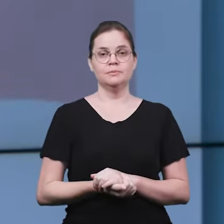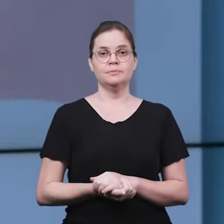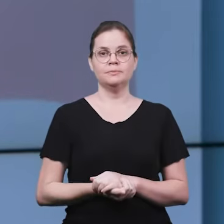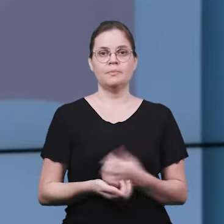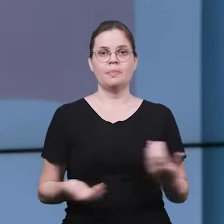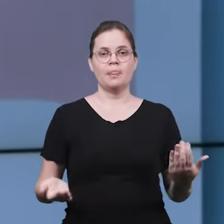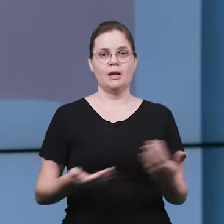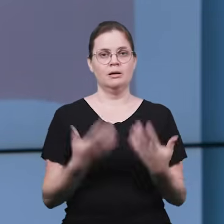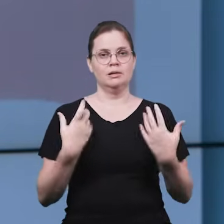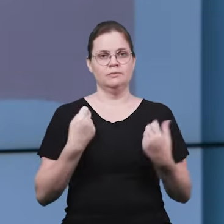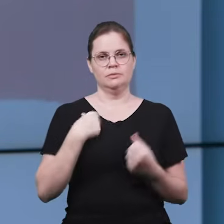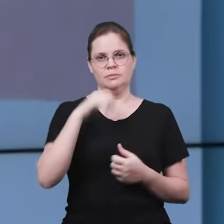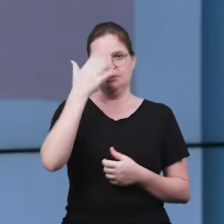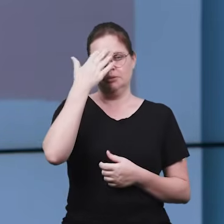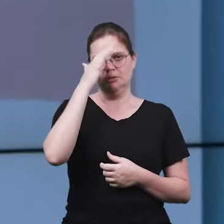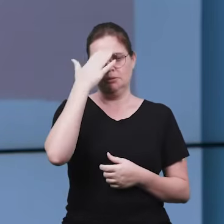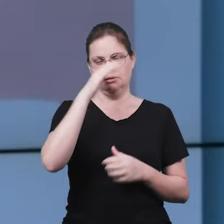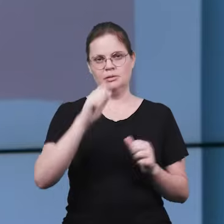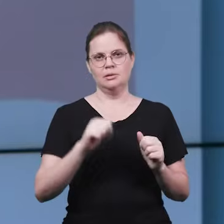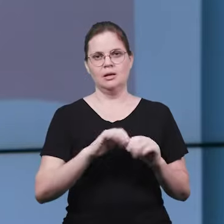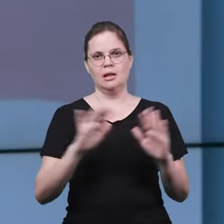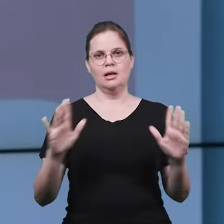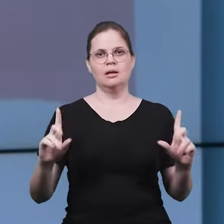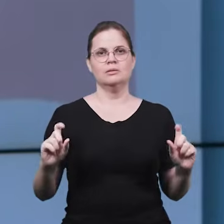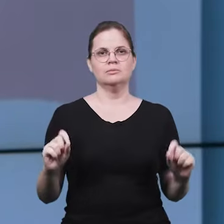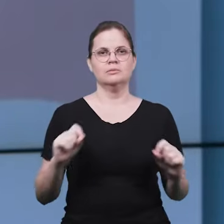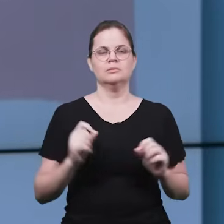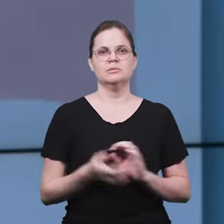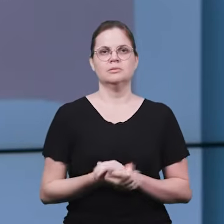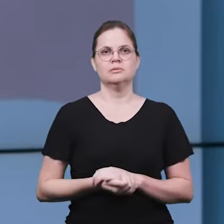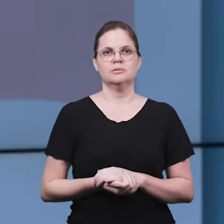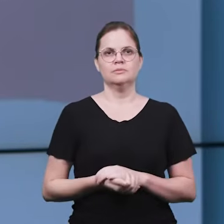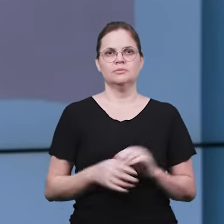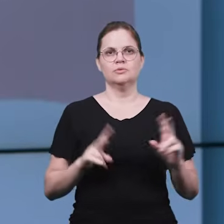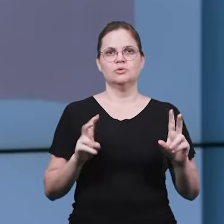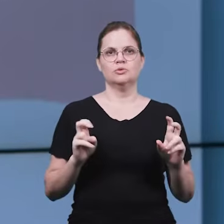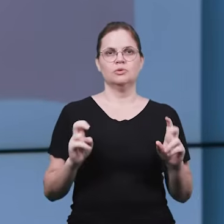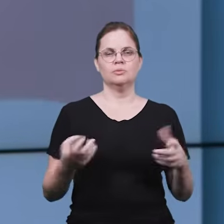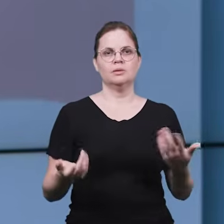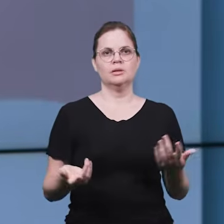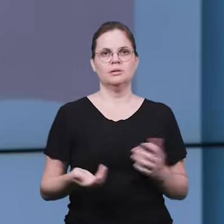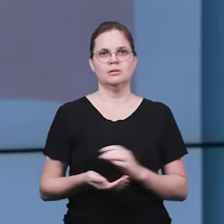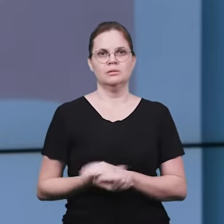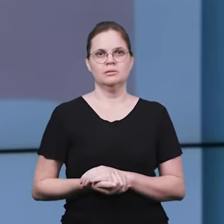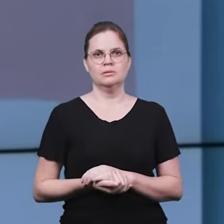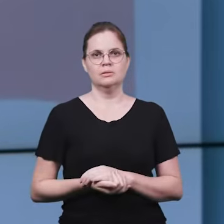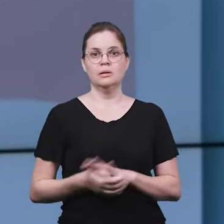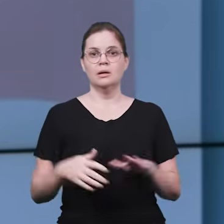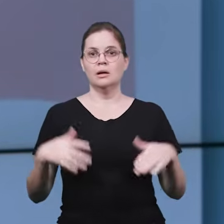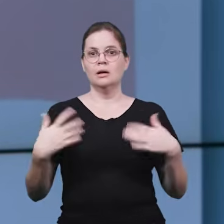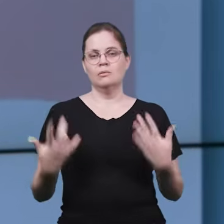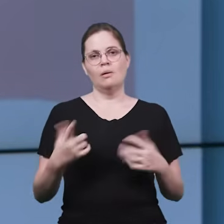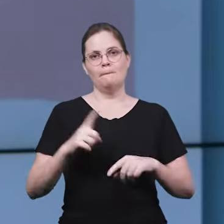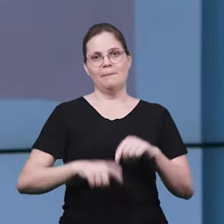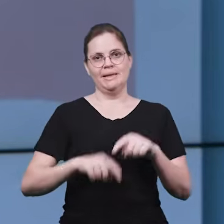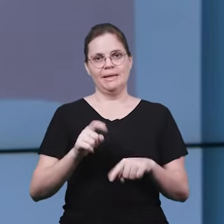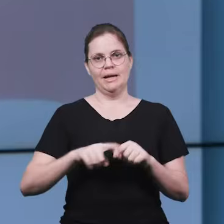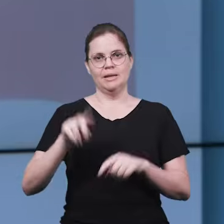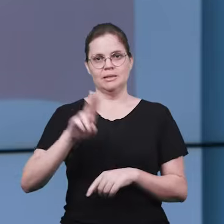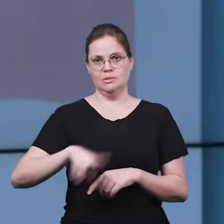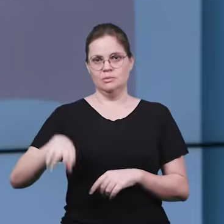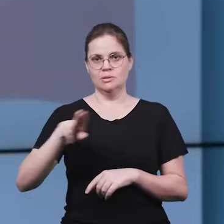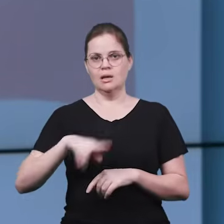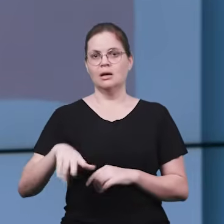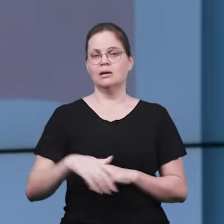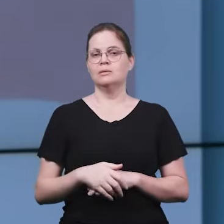vamos entender um pouco, você vai falar para a gente aqui vamos falar mais sobre os recursos